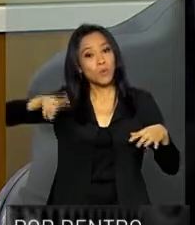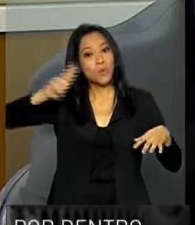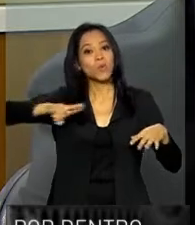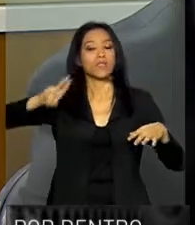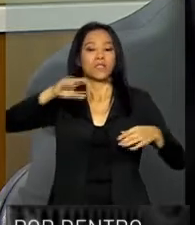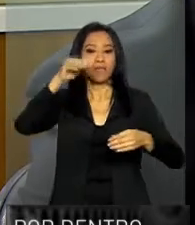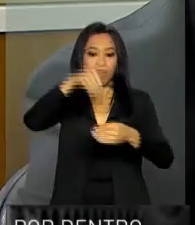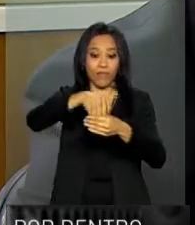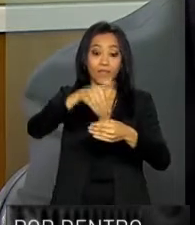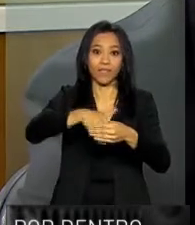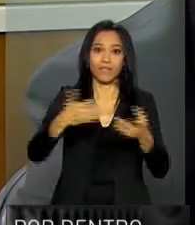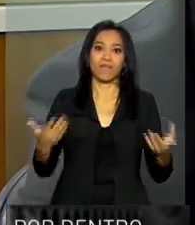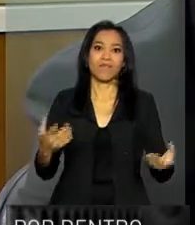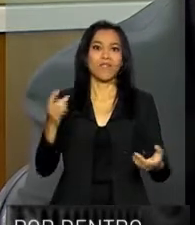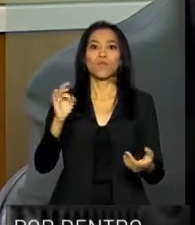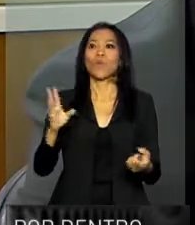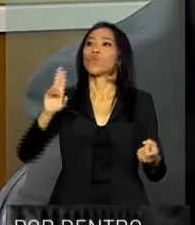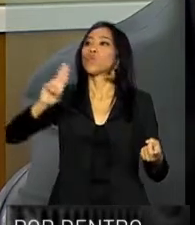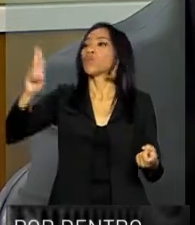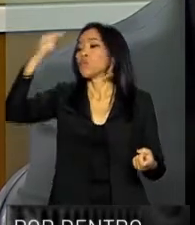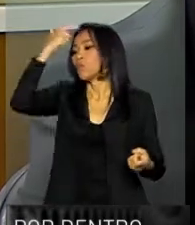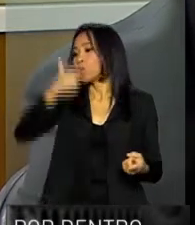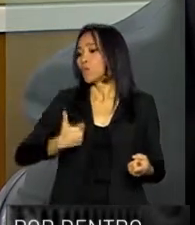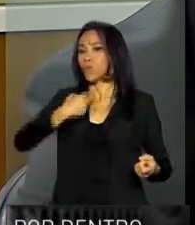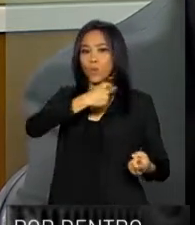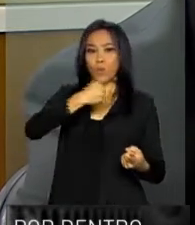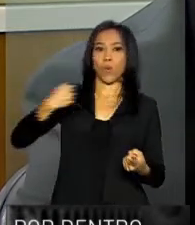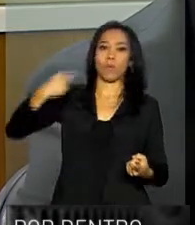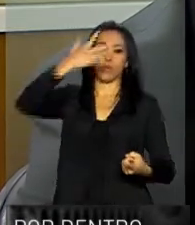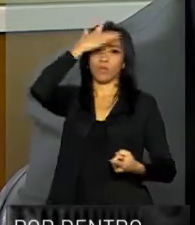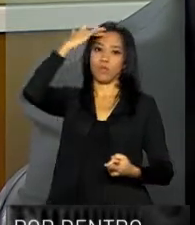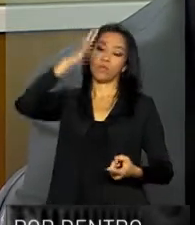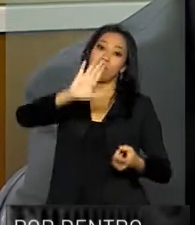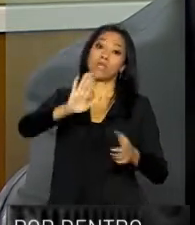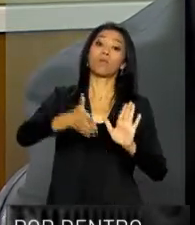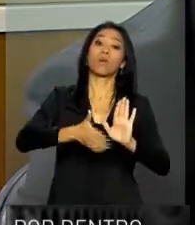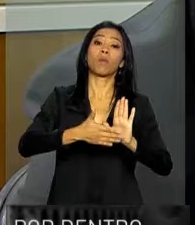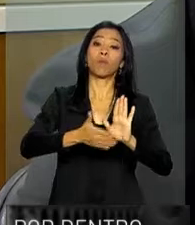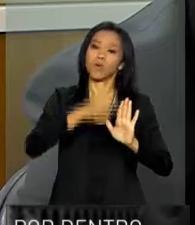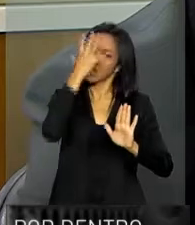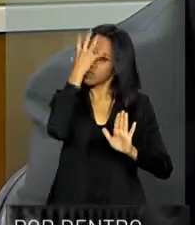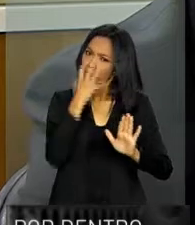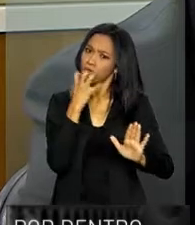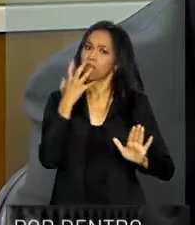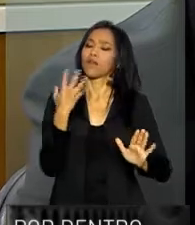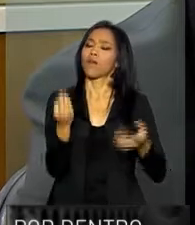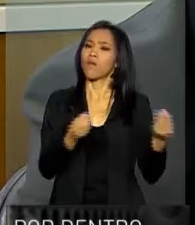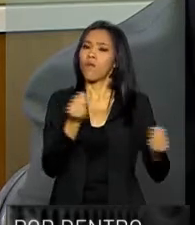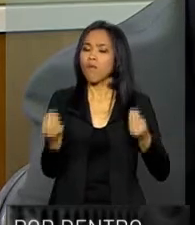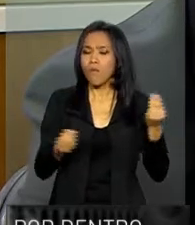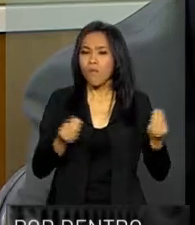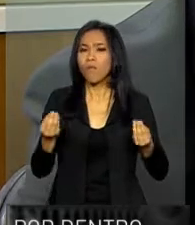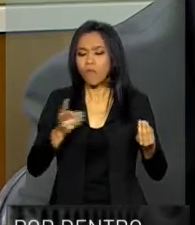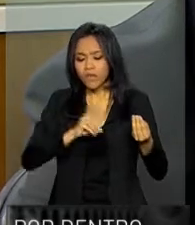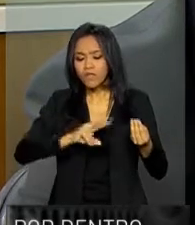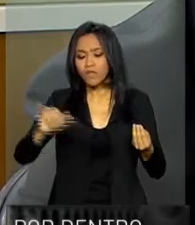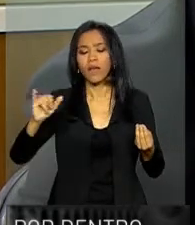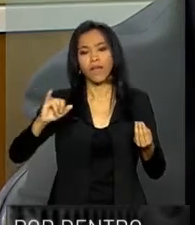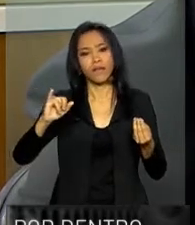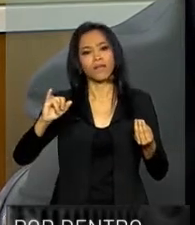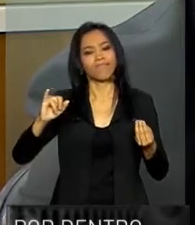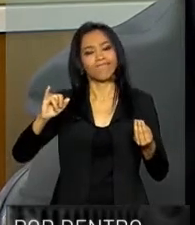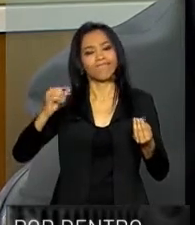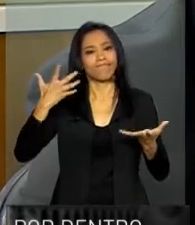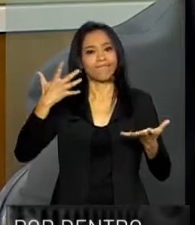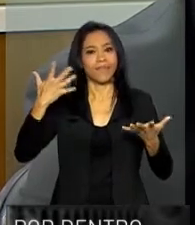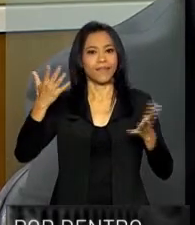deste ano só sobrenome de pessoas e 100 são propostas sérias e de como nós vamos tratar das questões sérias do brasil como essa